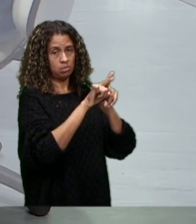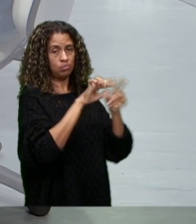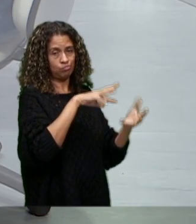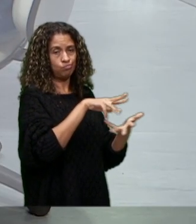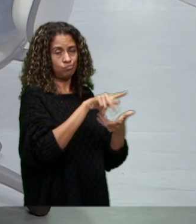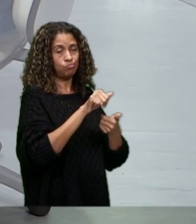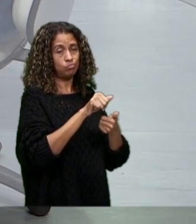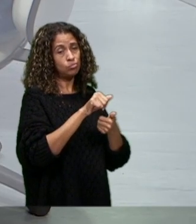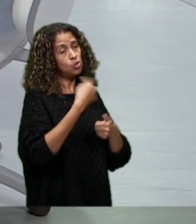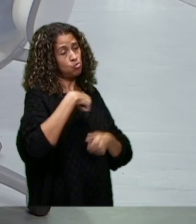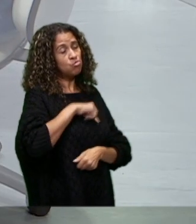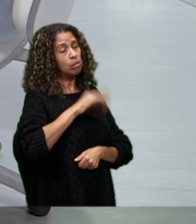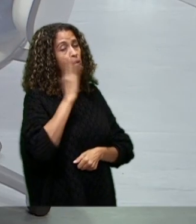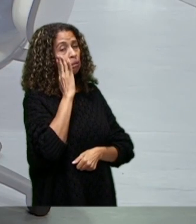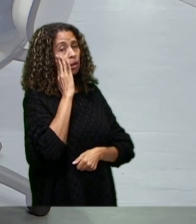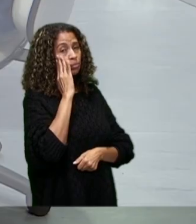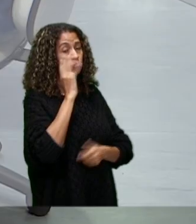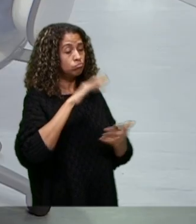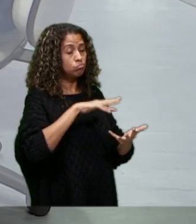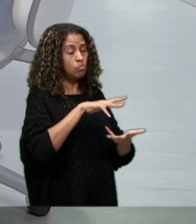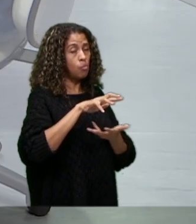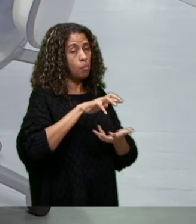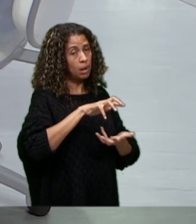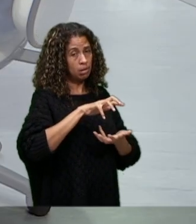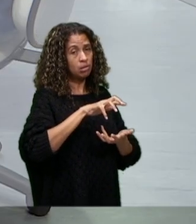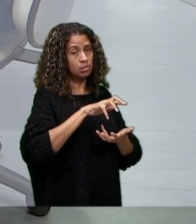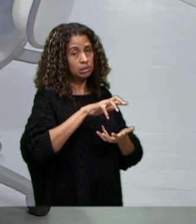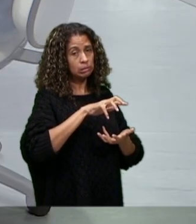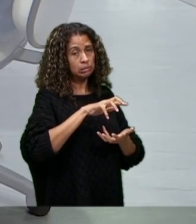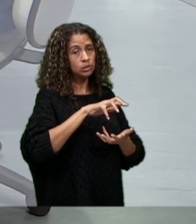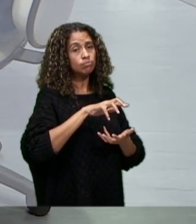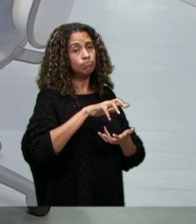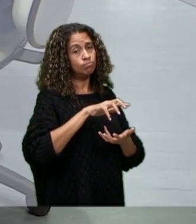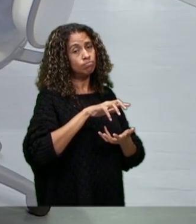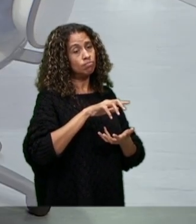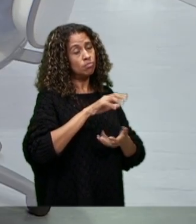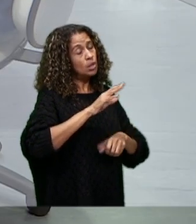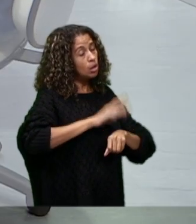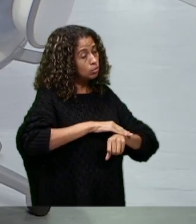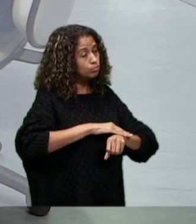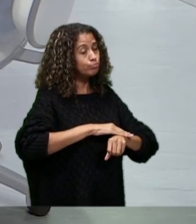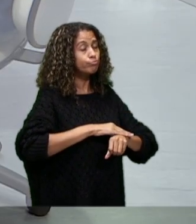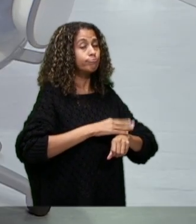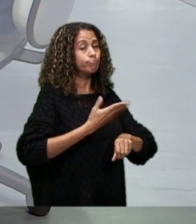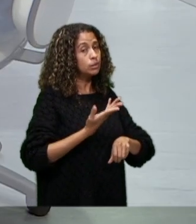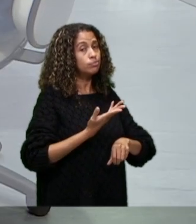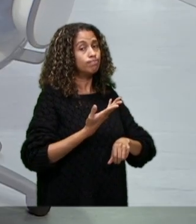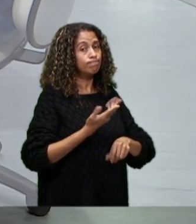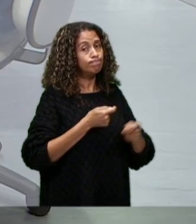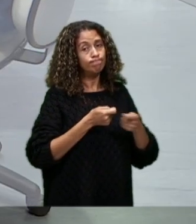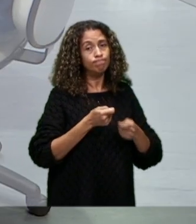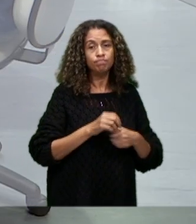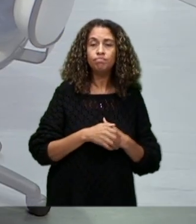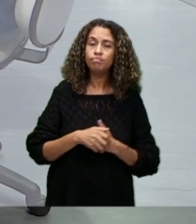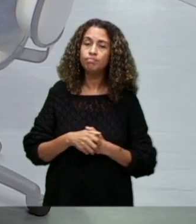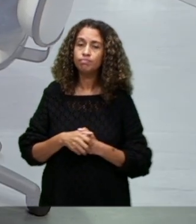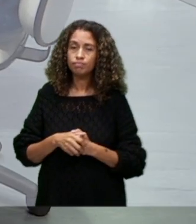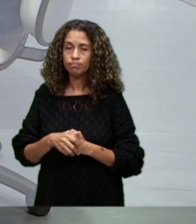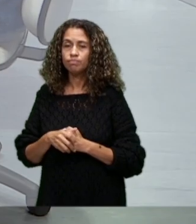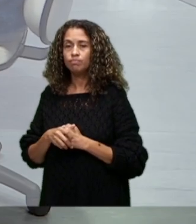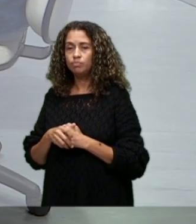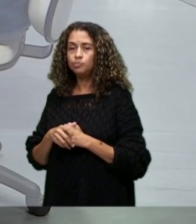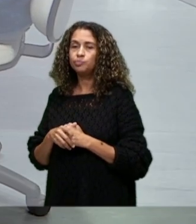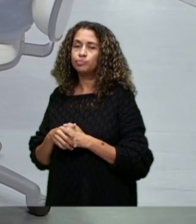né? Porque a gente já sabe que o planeta está com o clima descontrolado, né? Quando a gente fala na